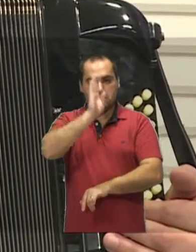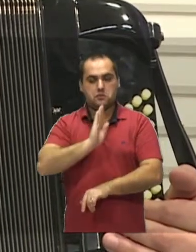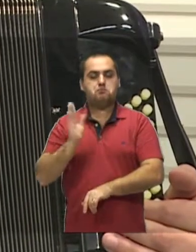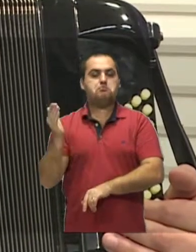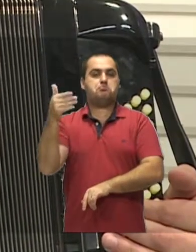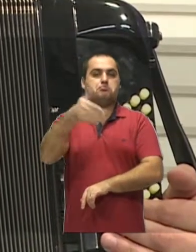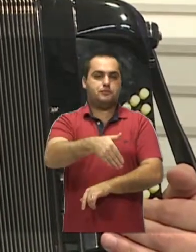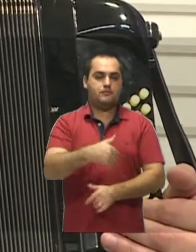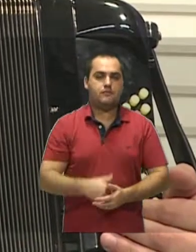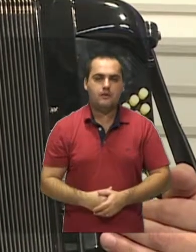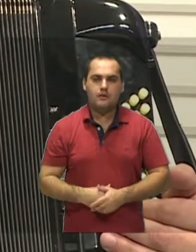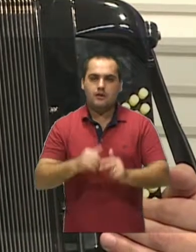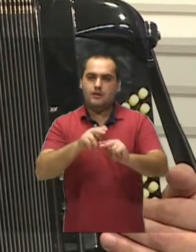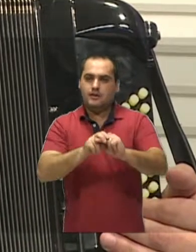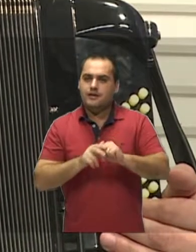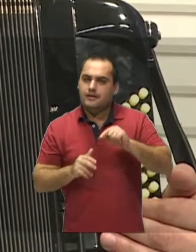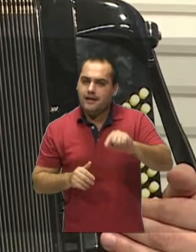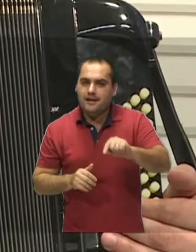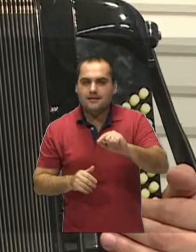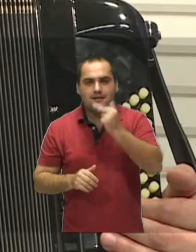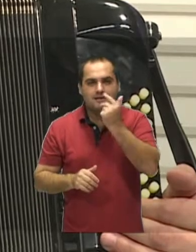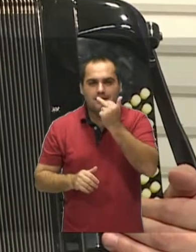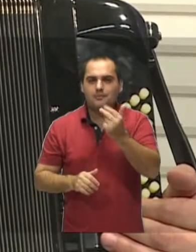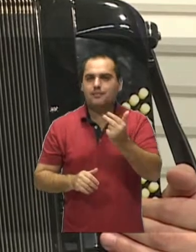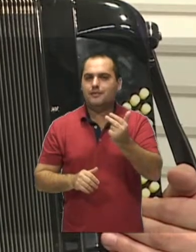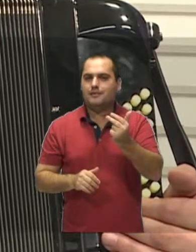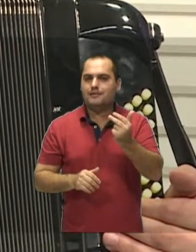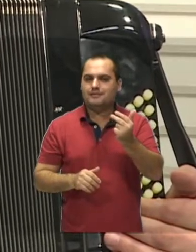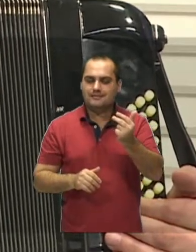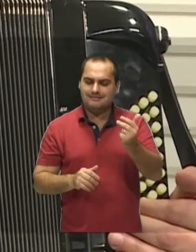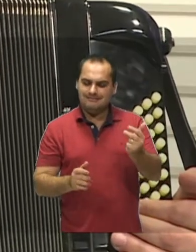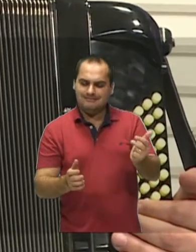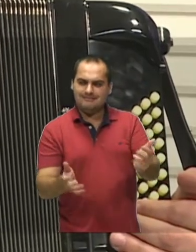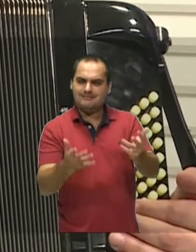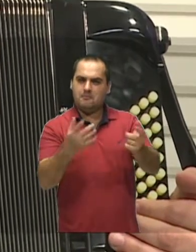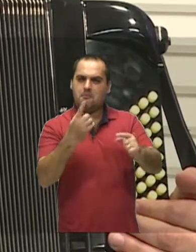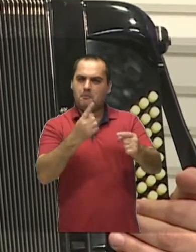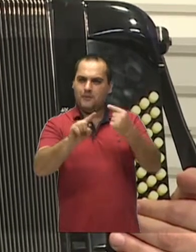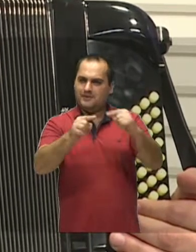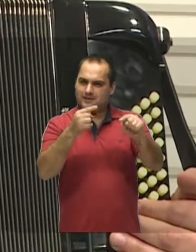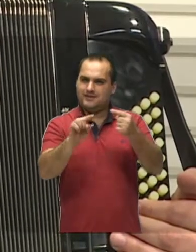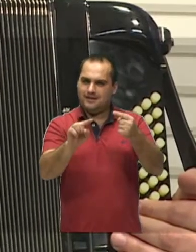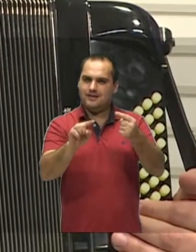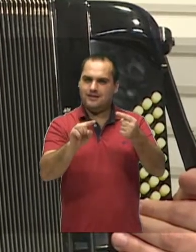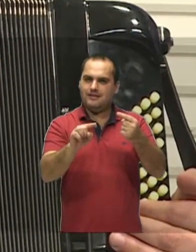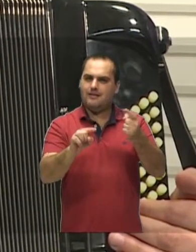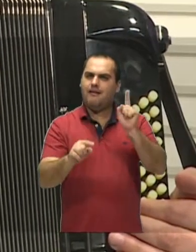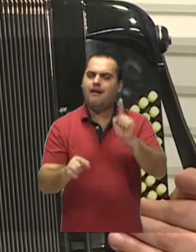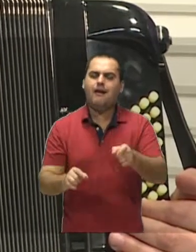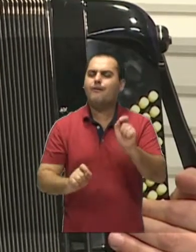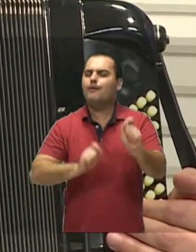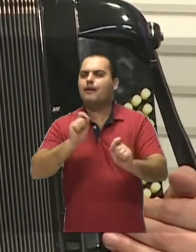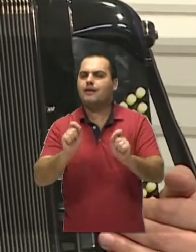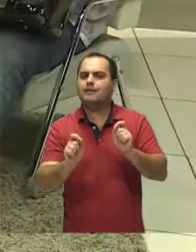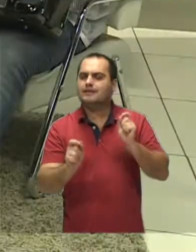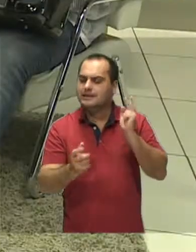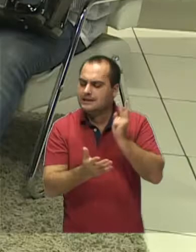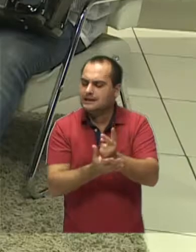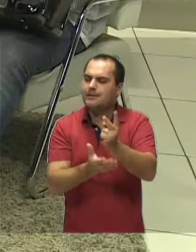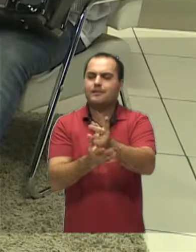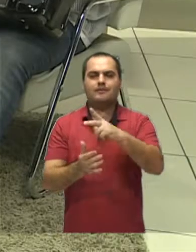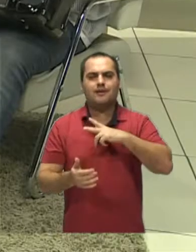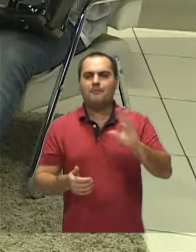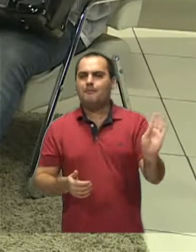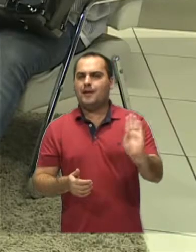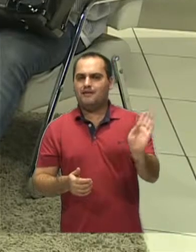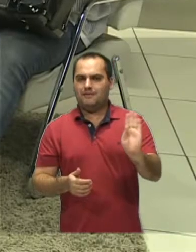E esse tipo de situação musical, ela é sempre benéfica,